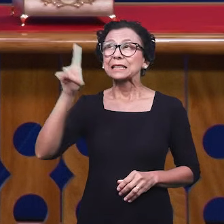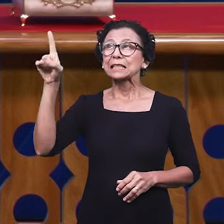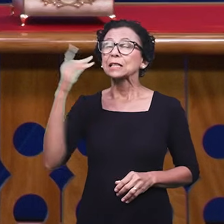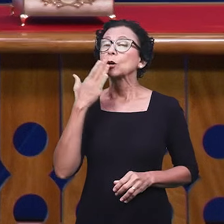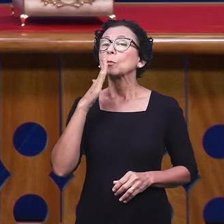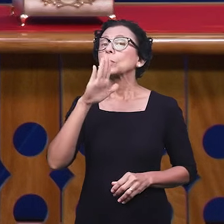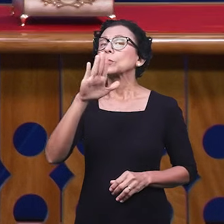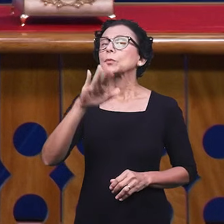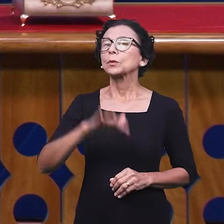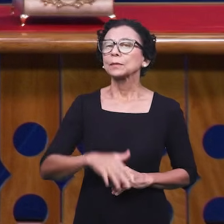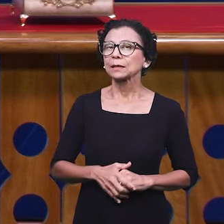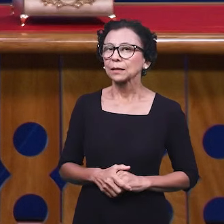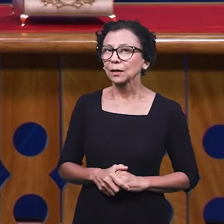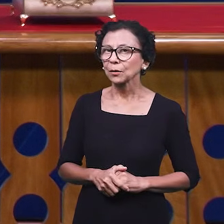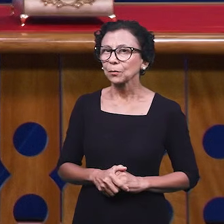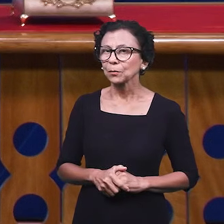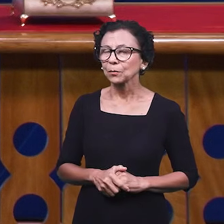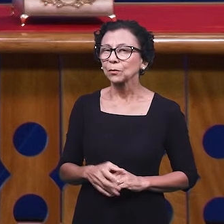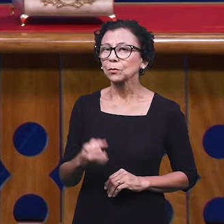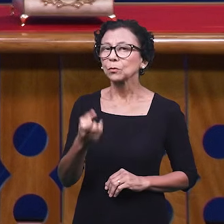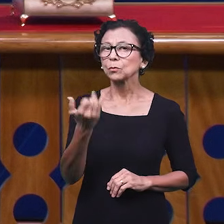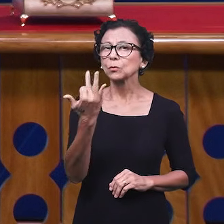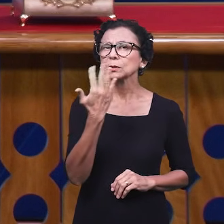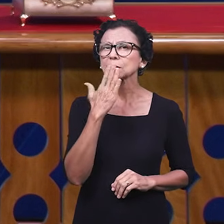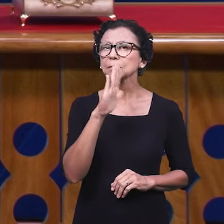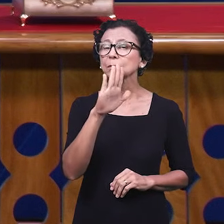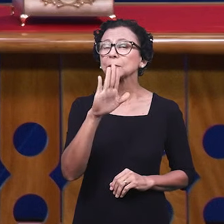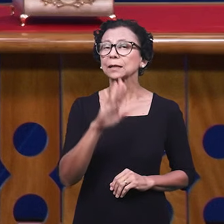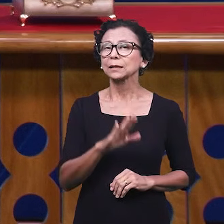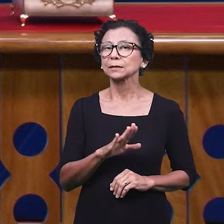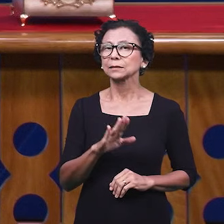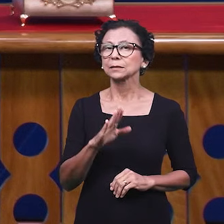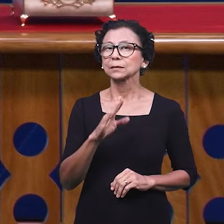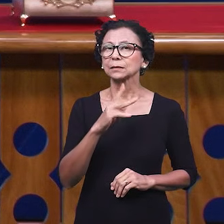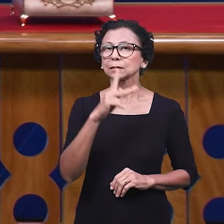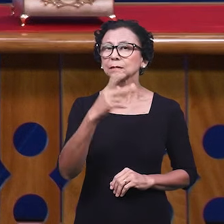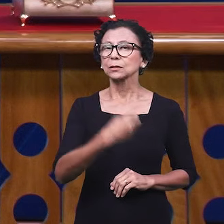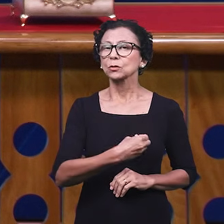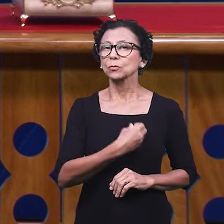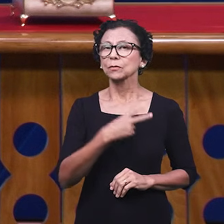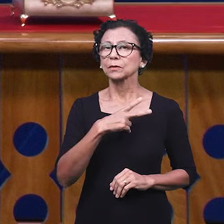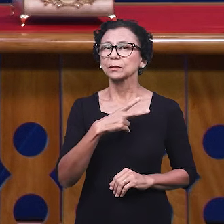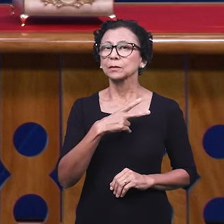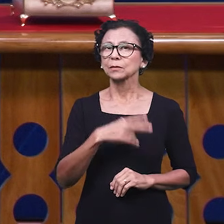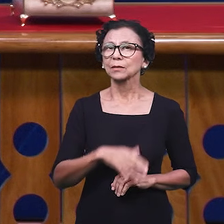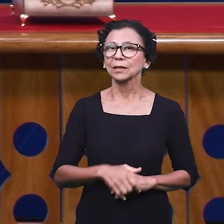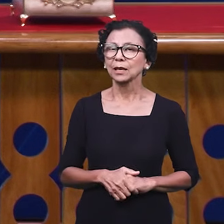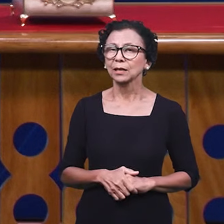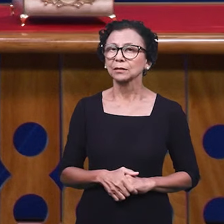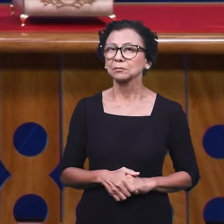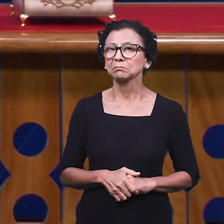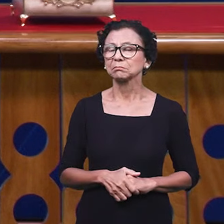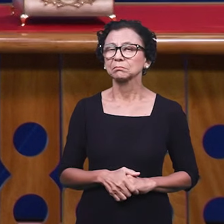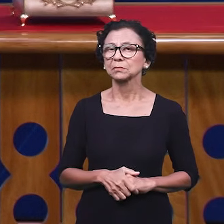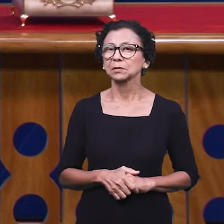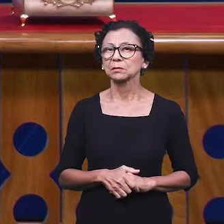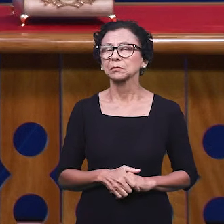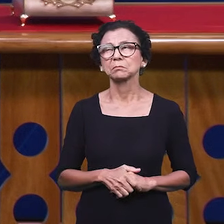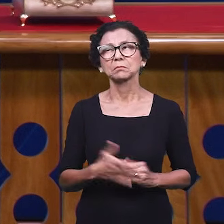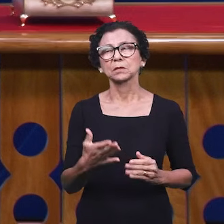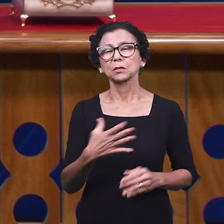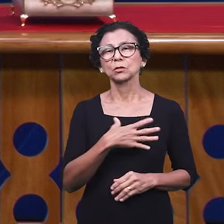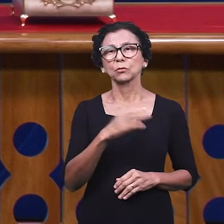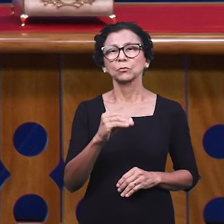você. Quantas promessas você tem? Sua vida, o seu lar, seu filho que está em outro continente, seu